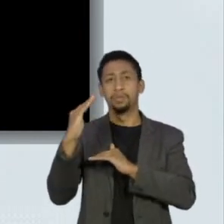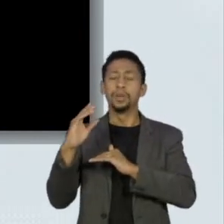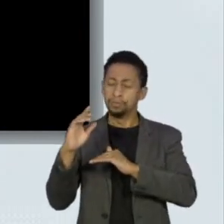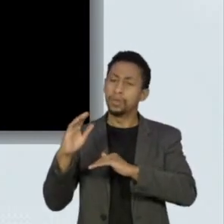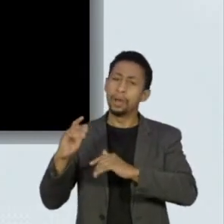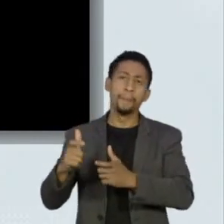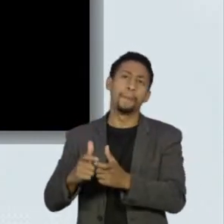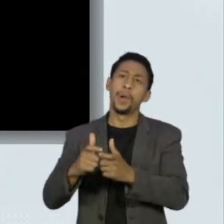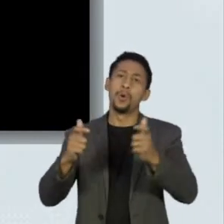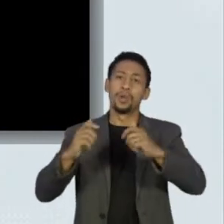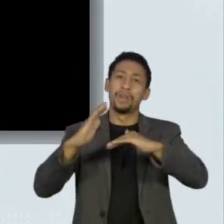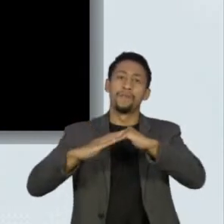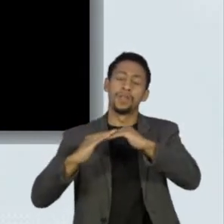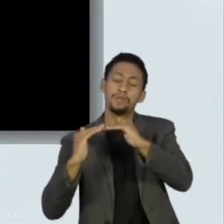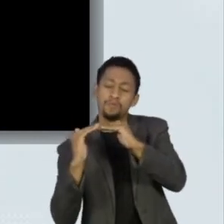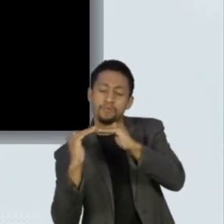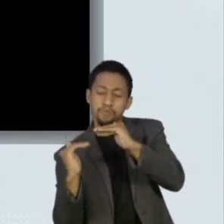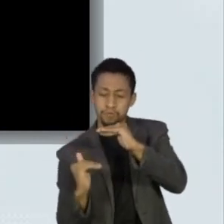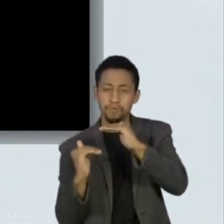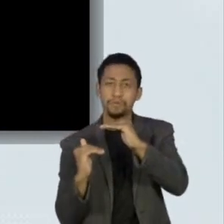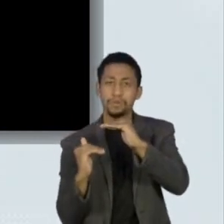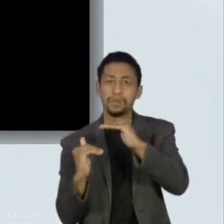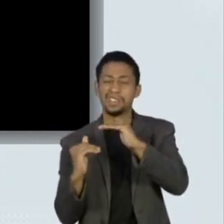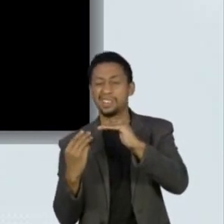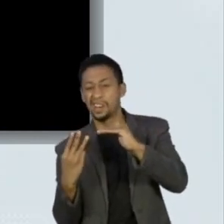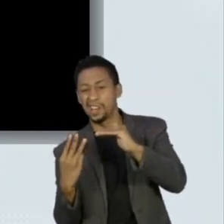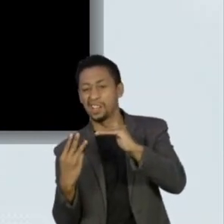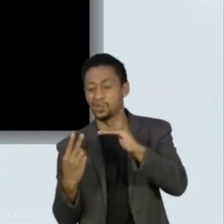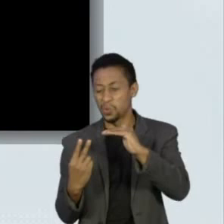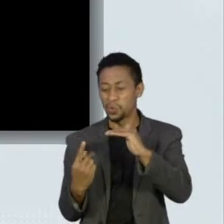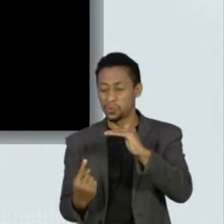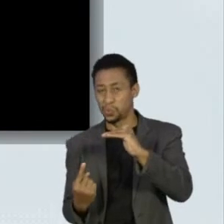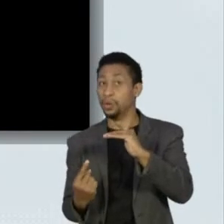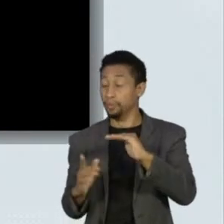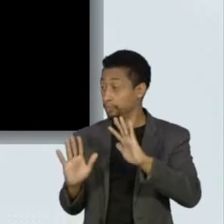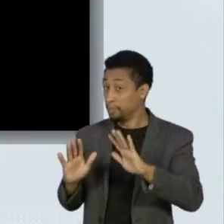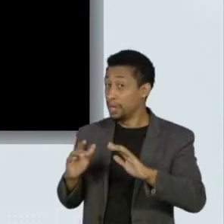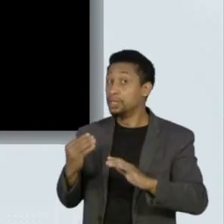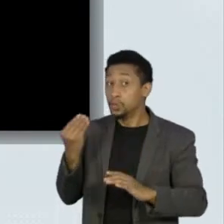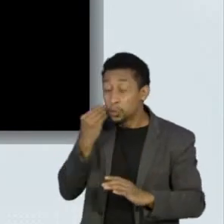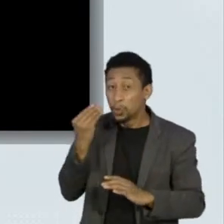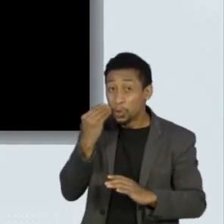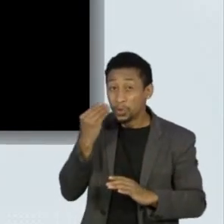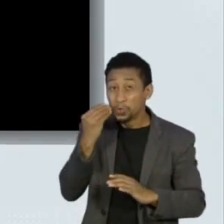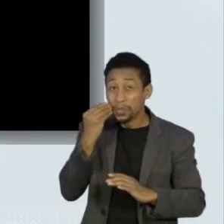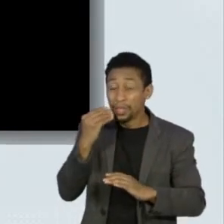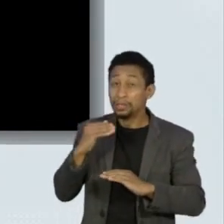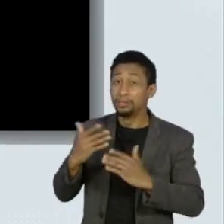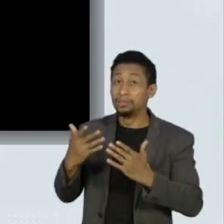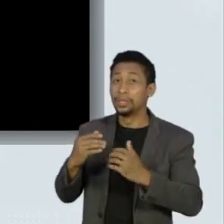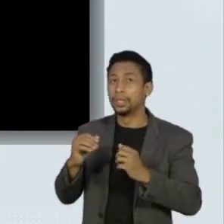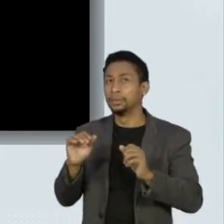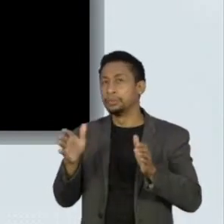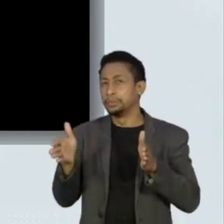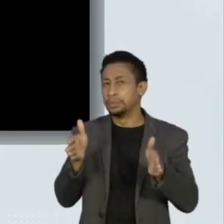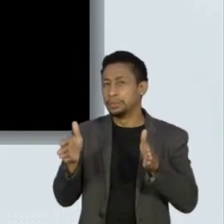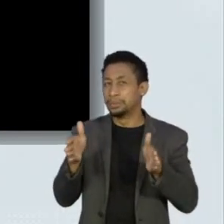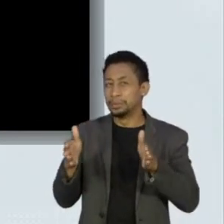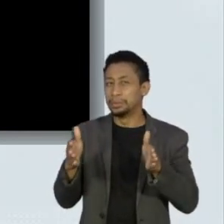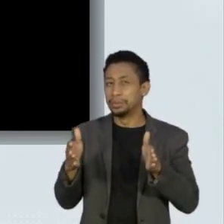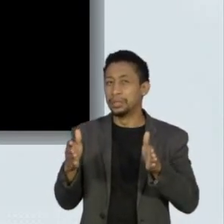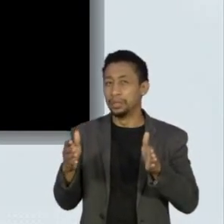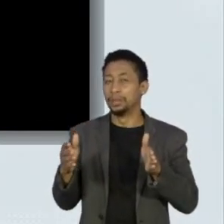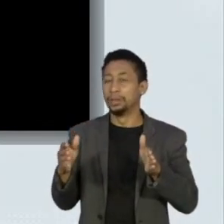pouquinho. E o nosso estudo foi o que decidiu abaixar mais. Então, nós realmente estamos em uma definição de 2 de casos